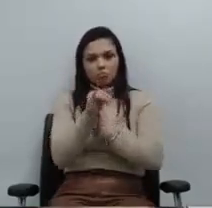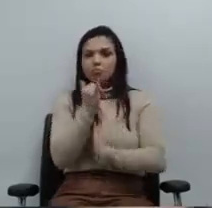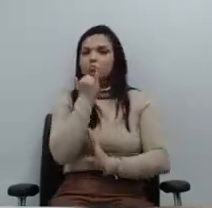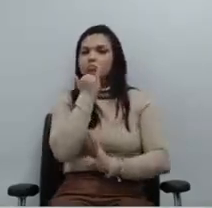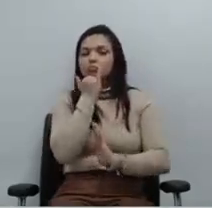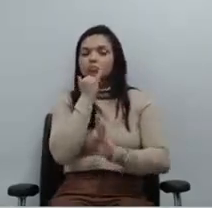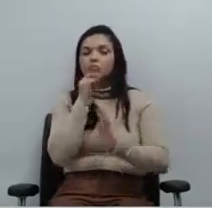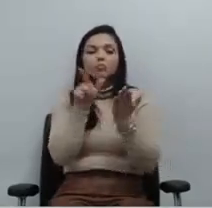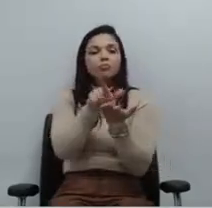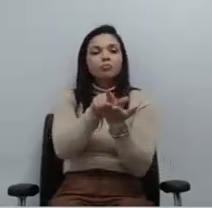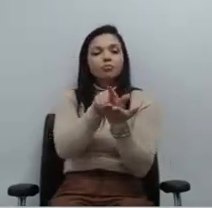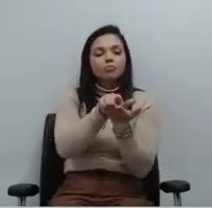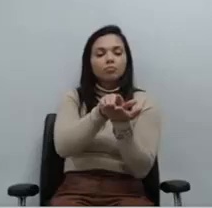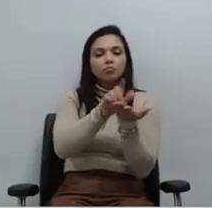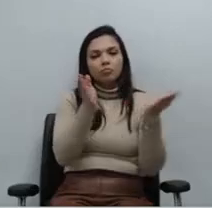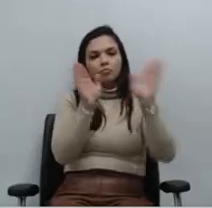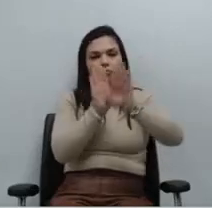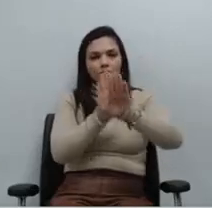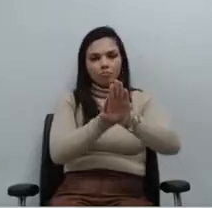verso. Perfeito, agradeço.